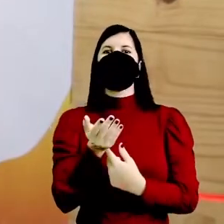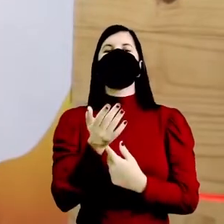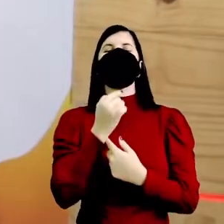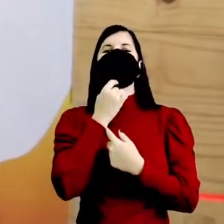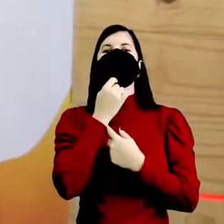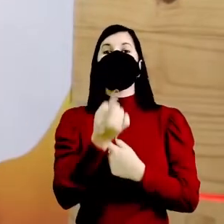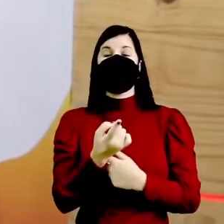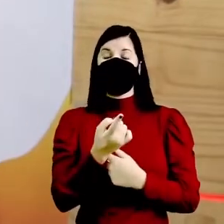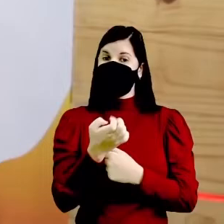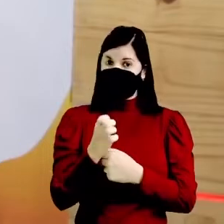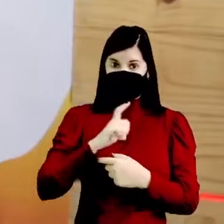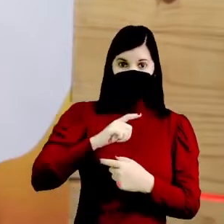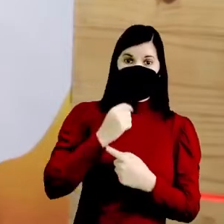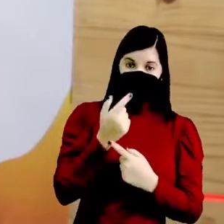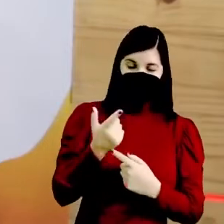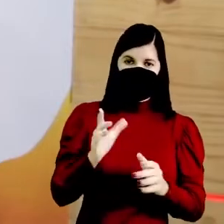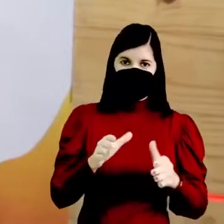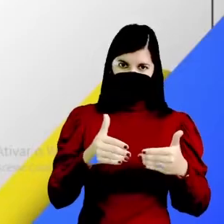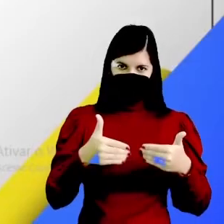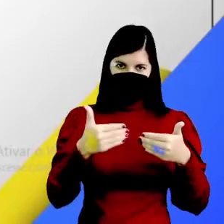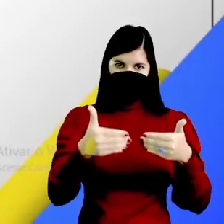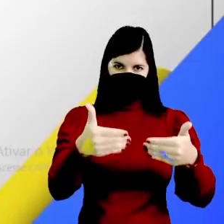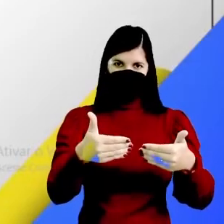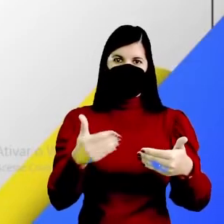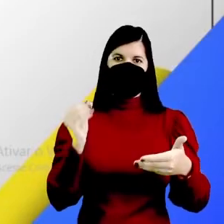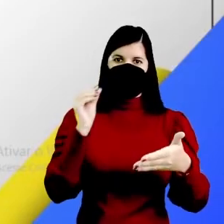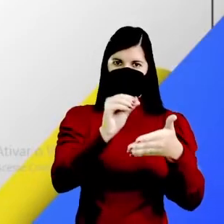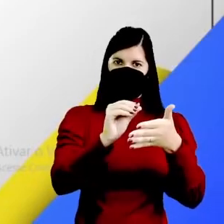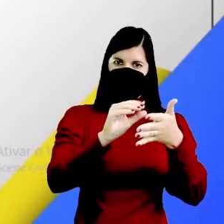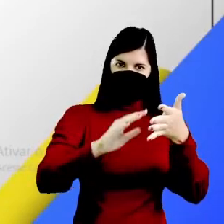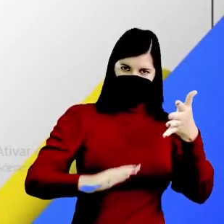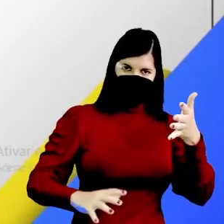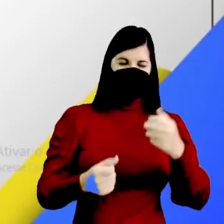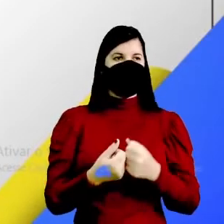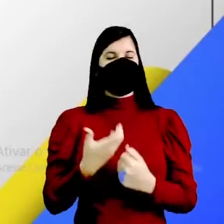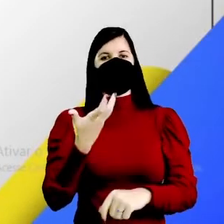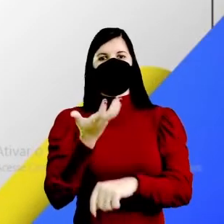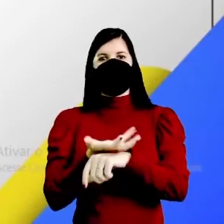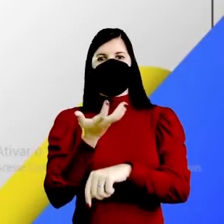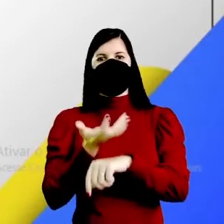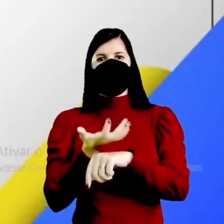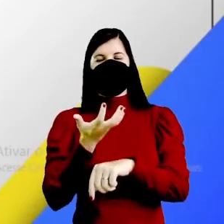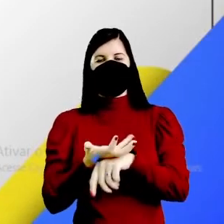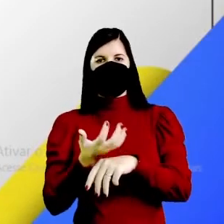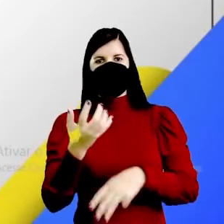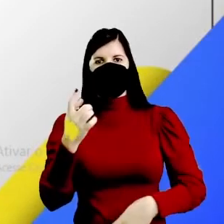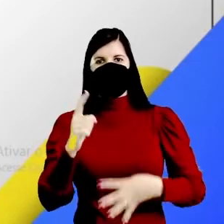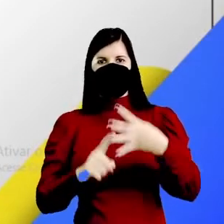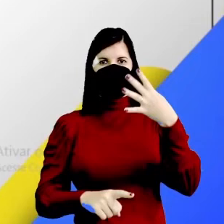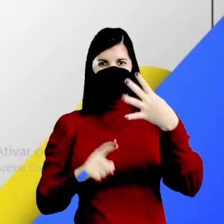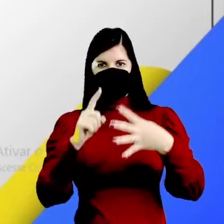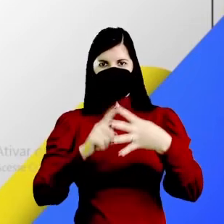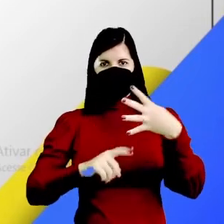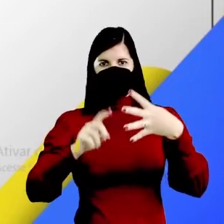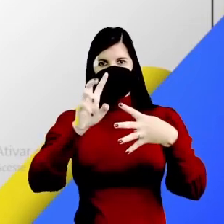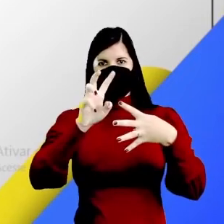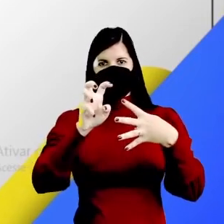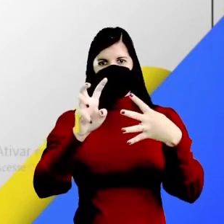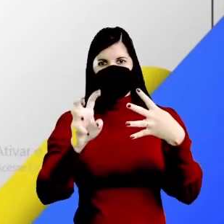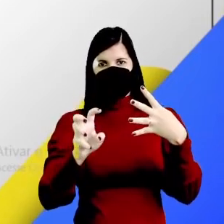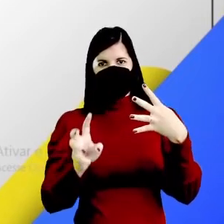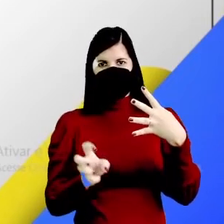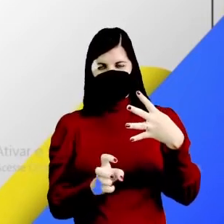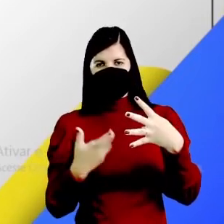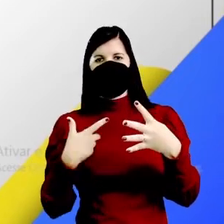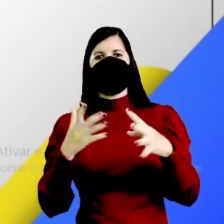lá no fórum, tá bem? Então, segue. A gente, assim, nessa disciplina, a gente vai ter 4 competências. Vocês, assim, já passaram